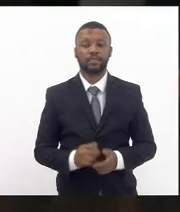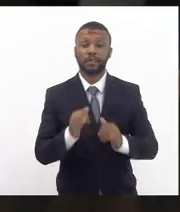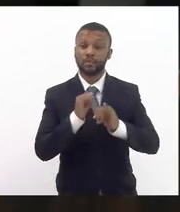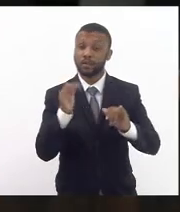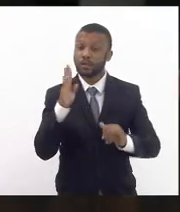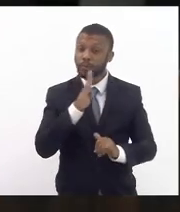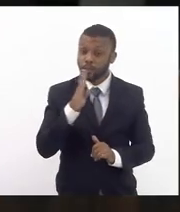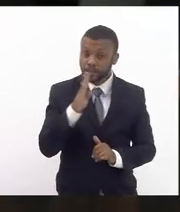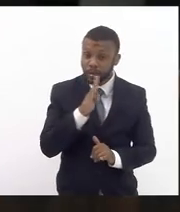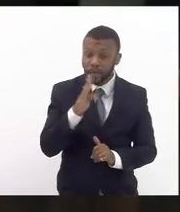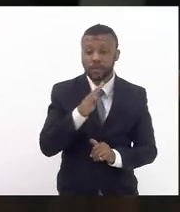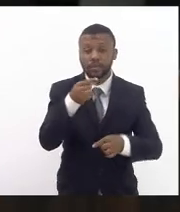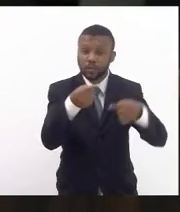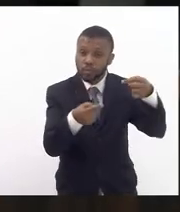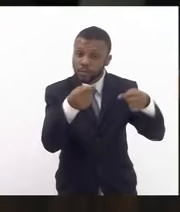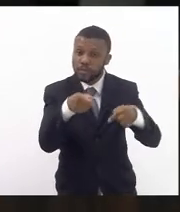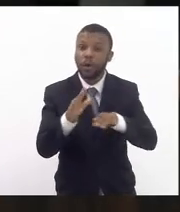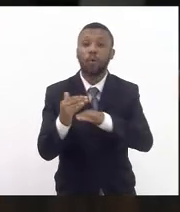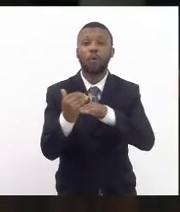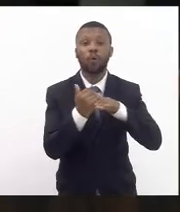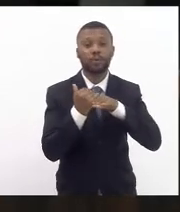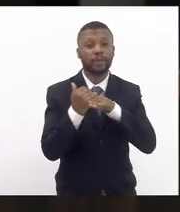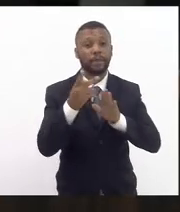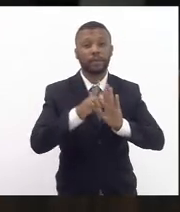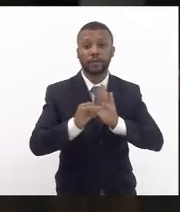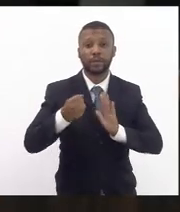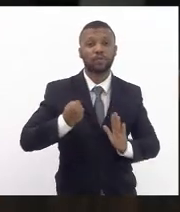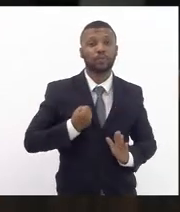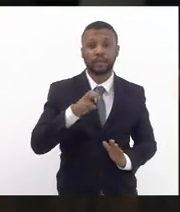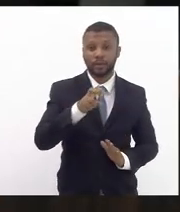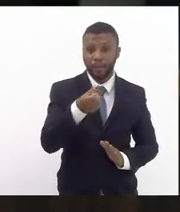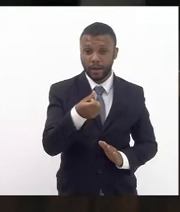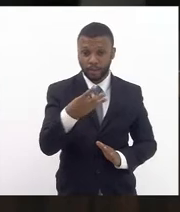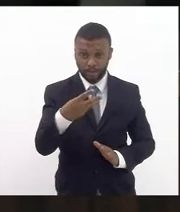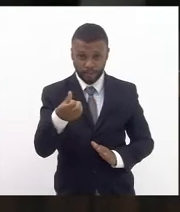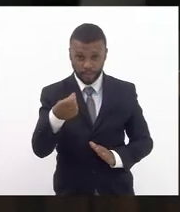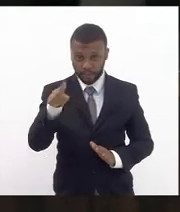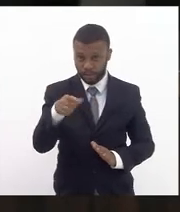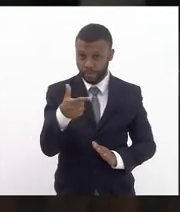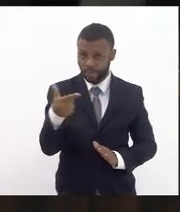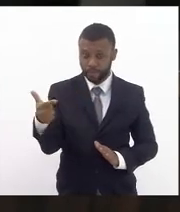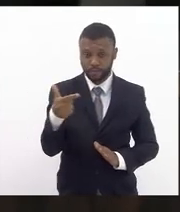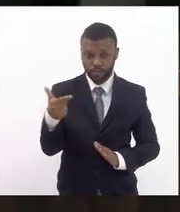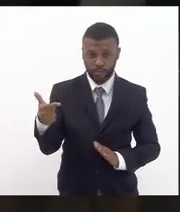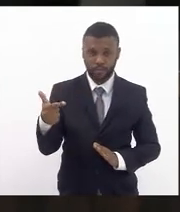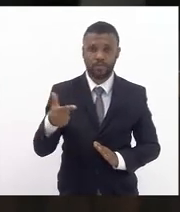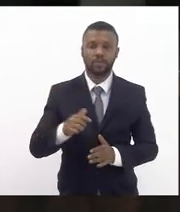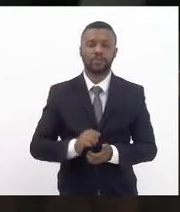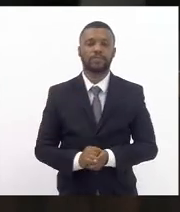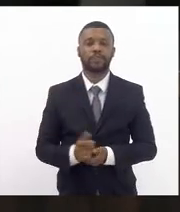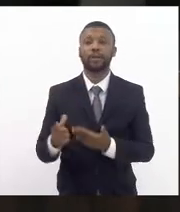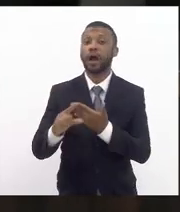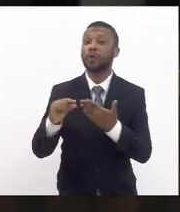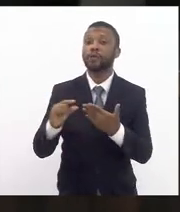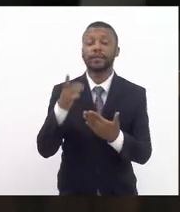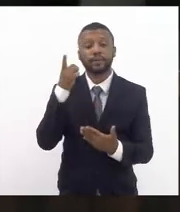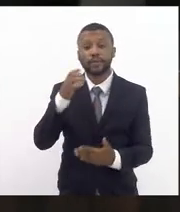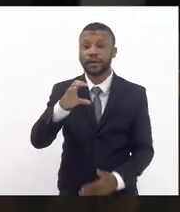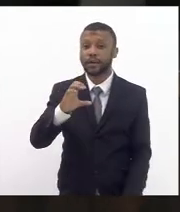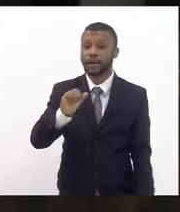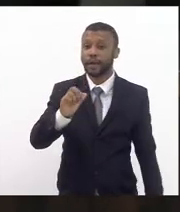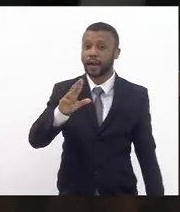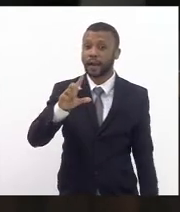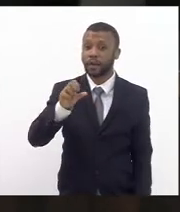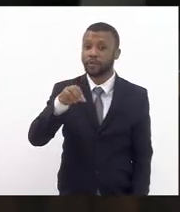Anuncio, em regime de urgência, em discussão única, projeto de lei 5646 de 22, de autoria do deputado Carlos